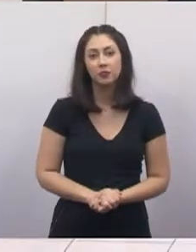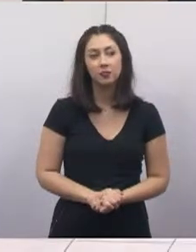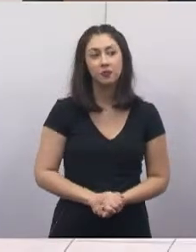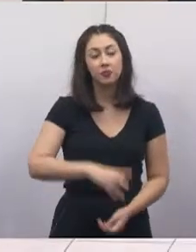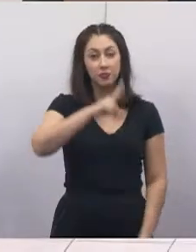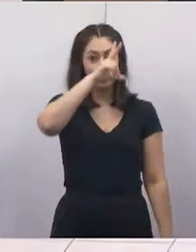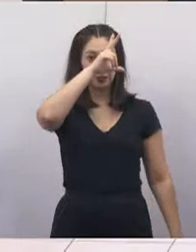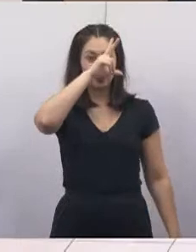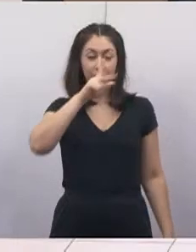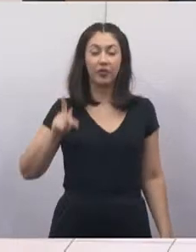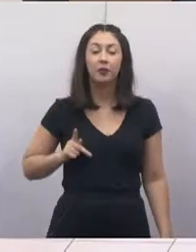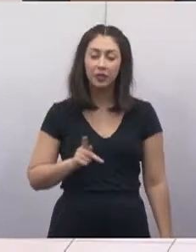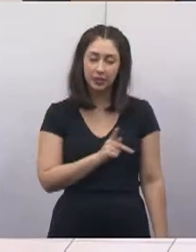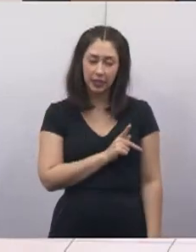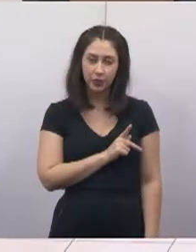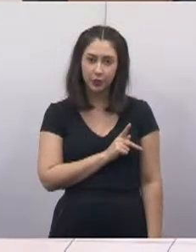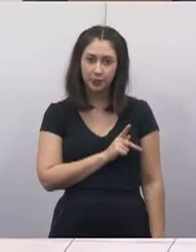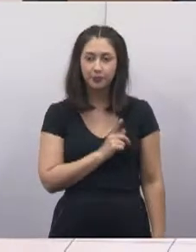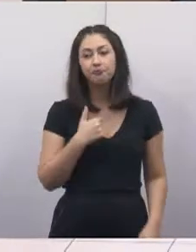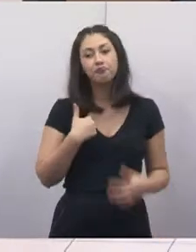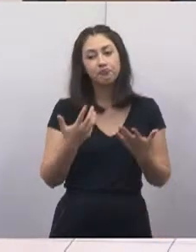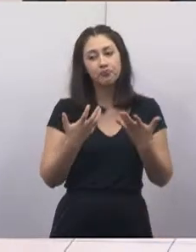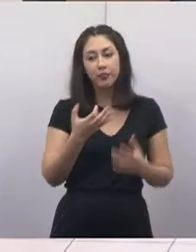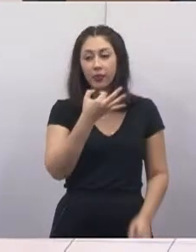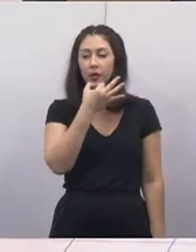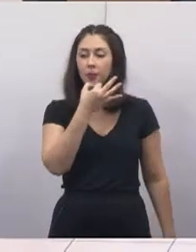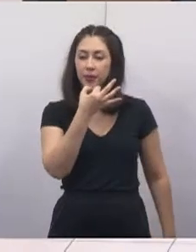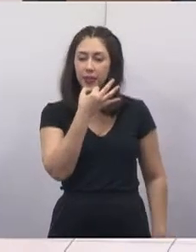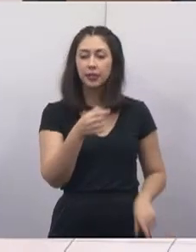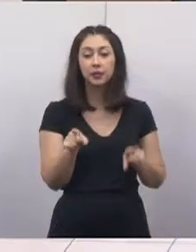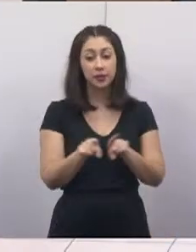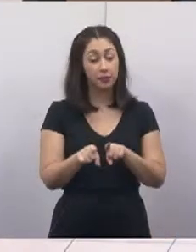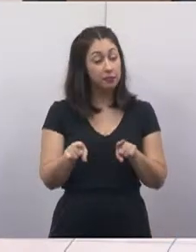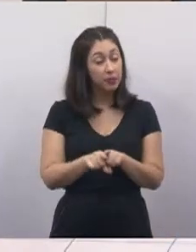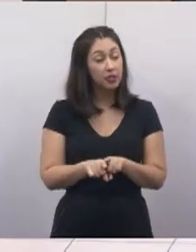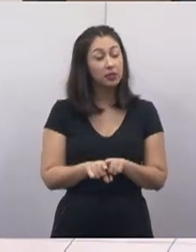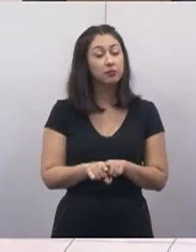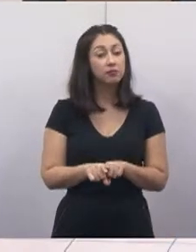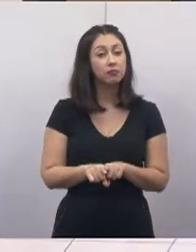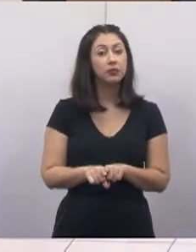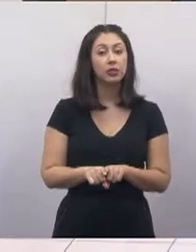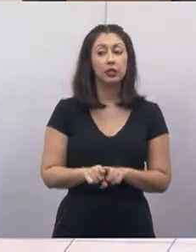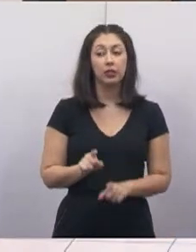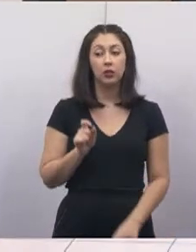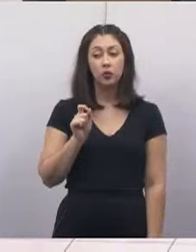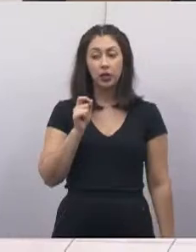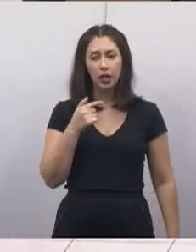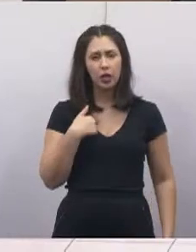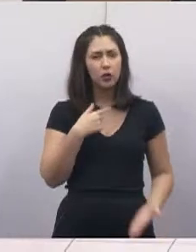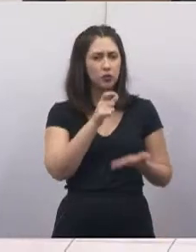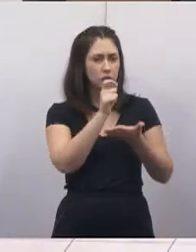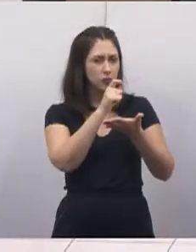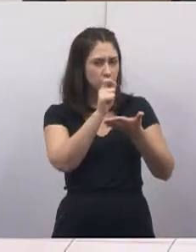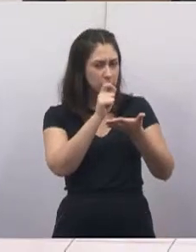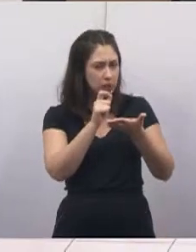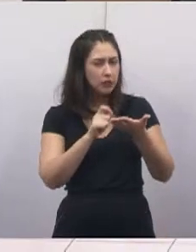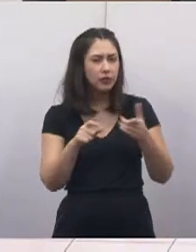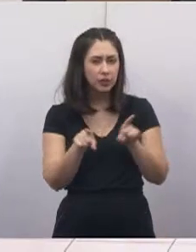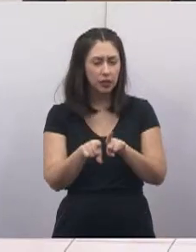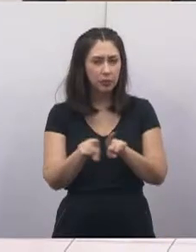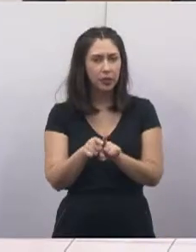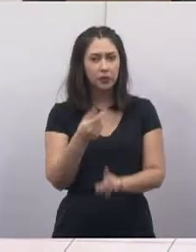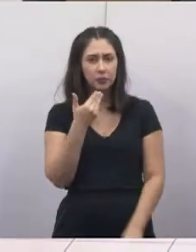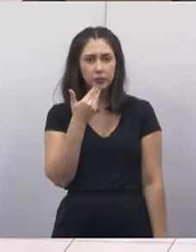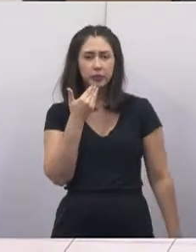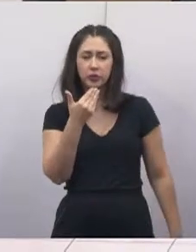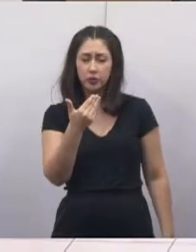Senhor presidente, dizer que eu também quero aqui registrar que vou subscrever esse pedido do vereador Valmir, do Parque